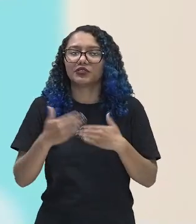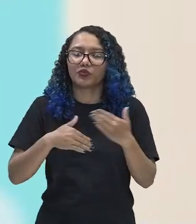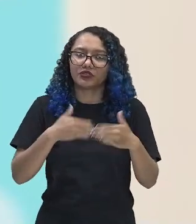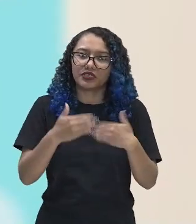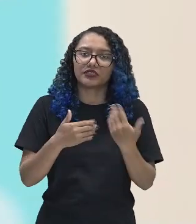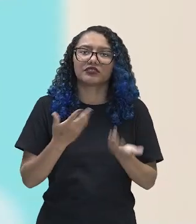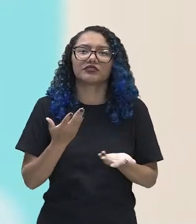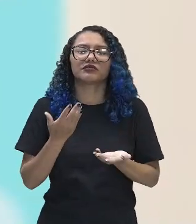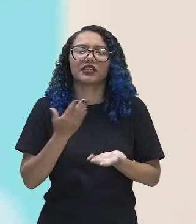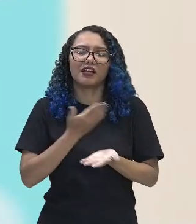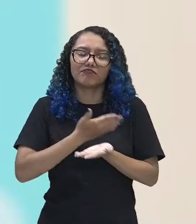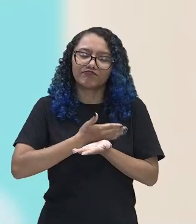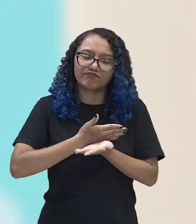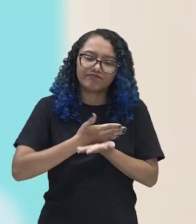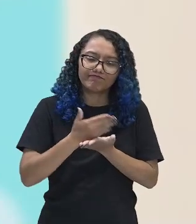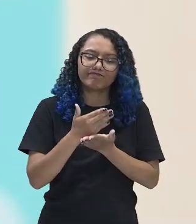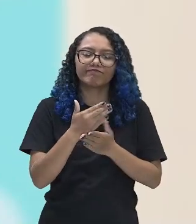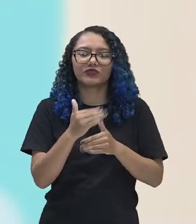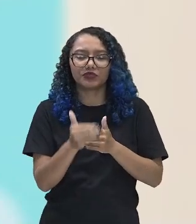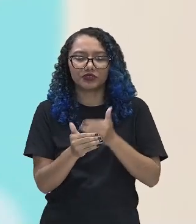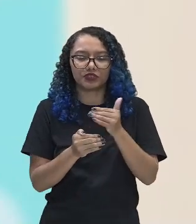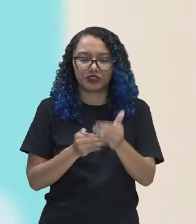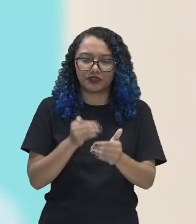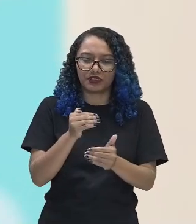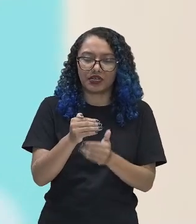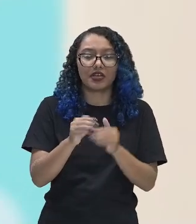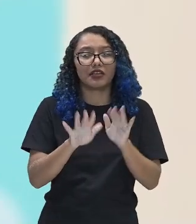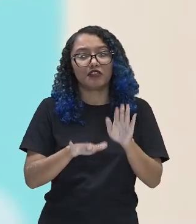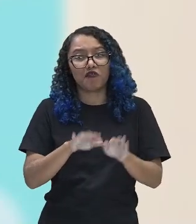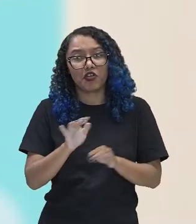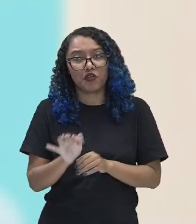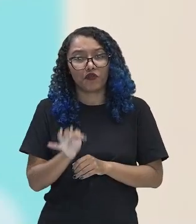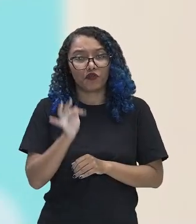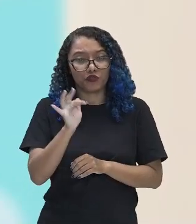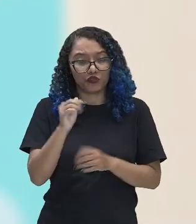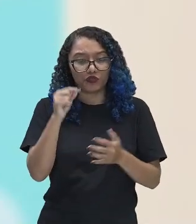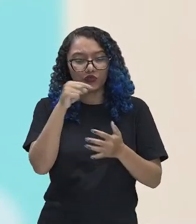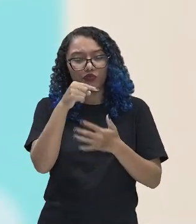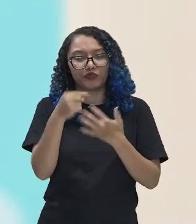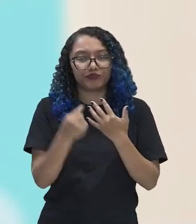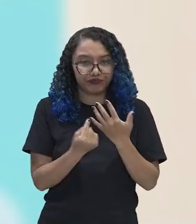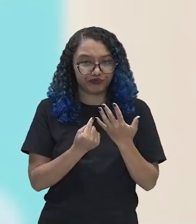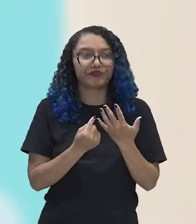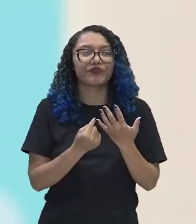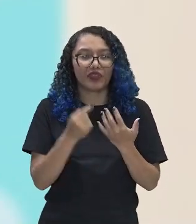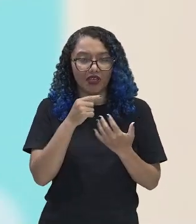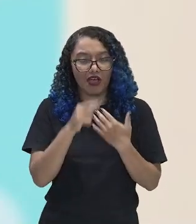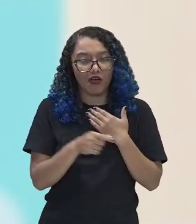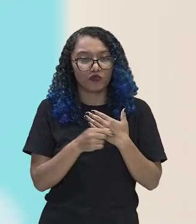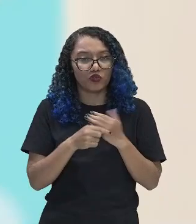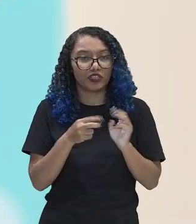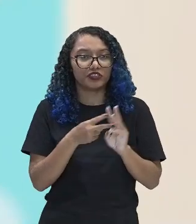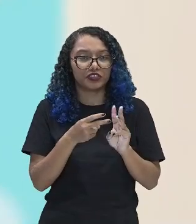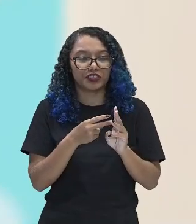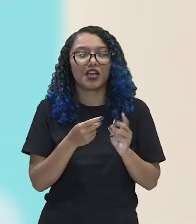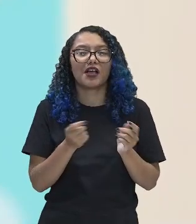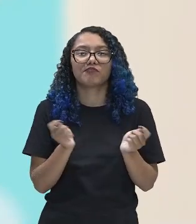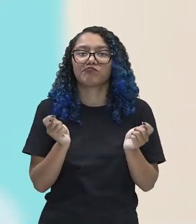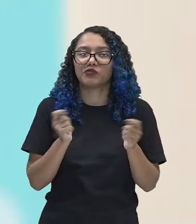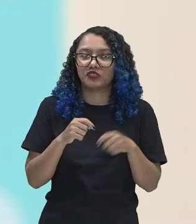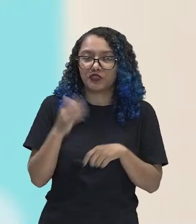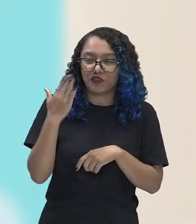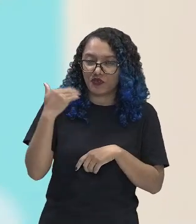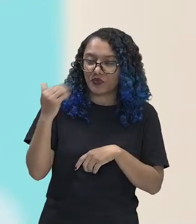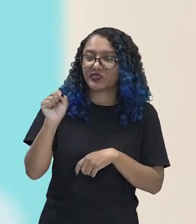aos poucos e possivelmente daqui a alguns anos todos esses autores serão conhecidos. Eu tenho certeza disso, tá bom? Agora eu quero mostrar